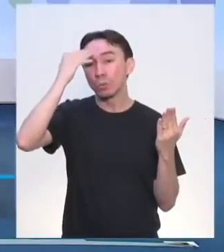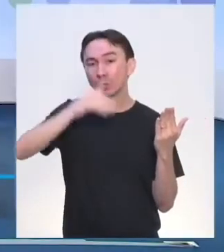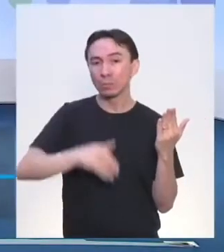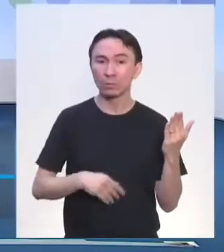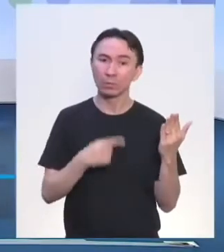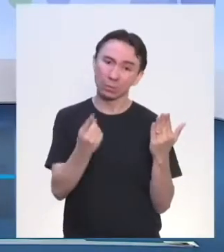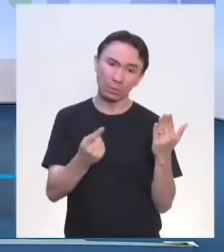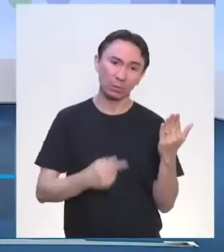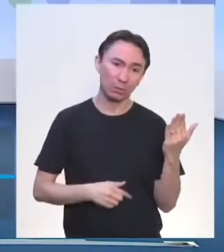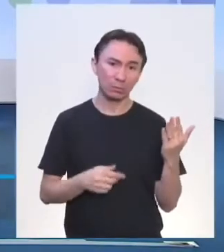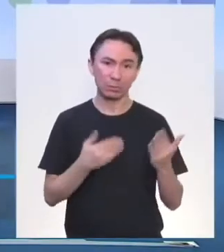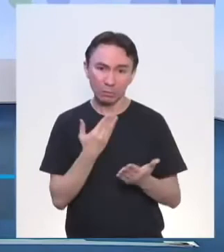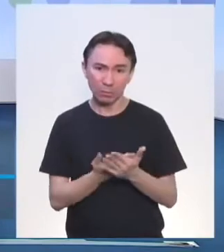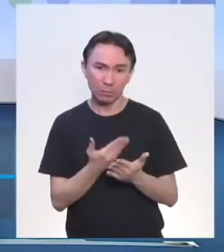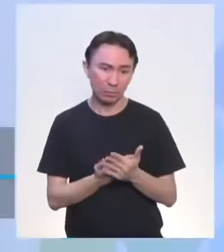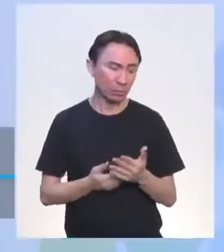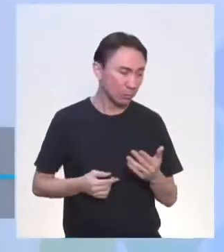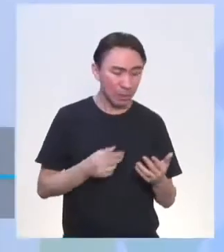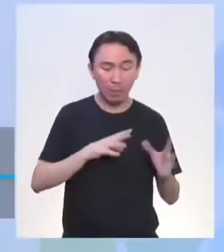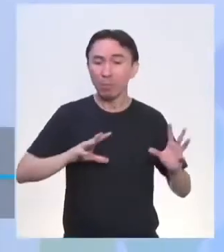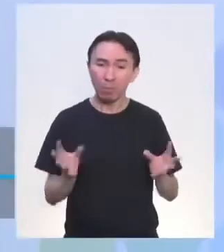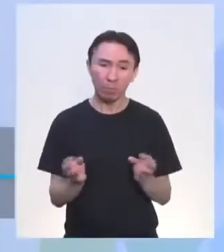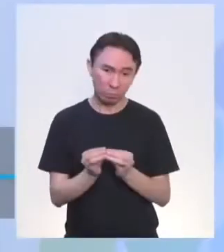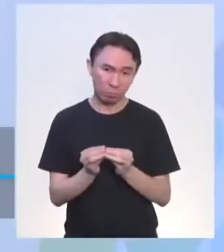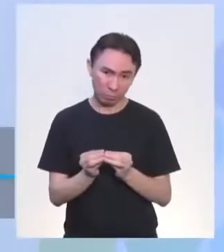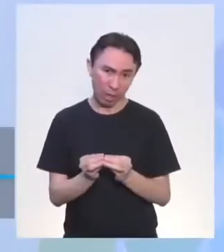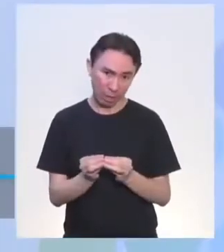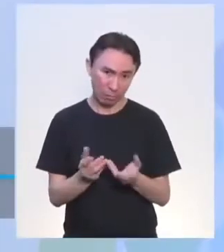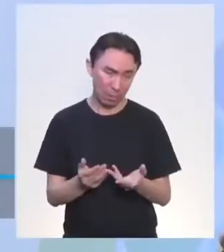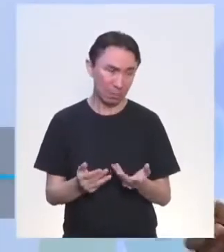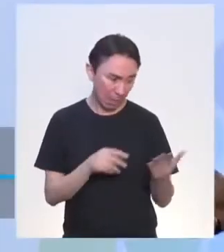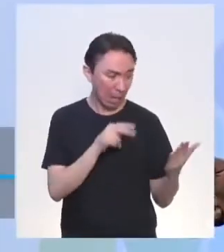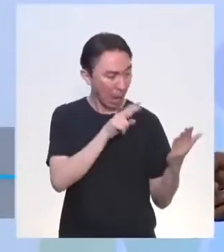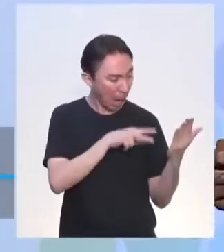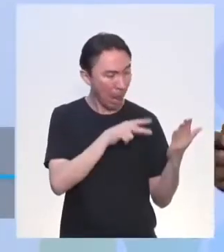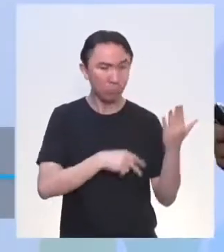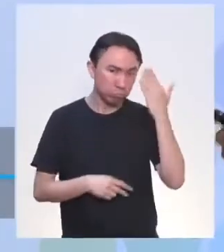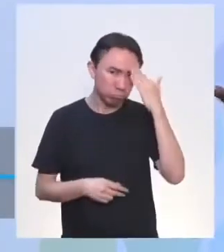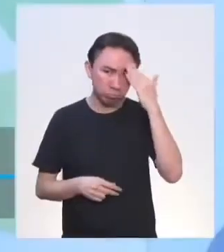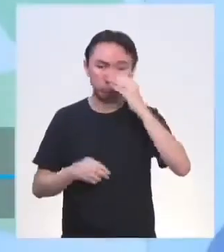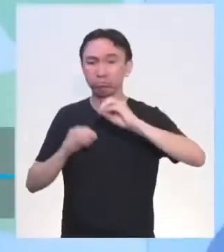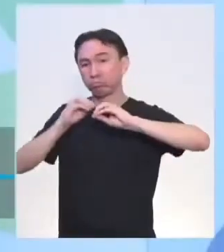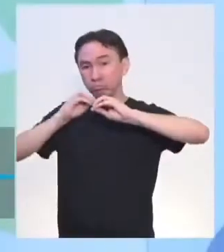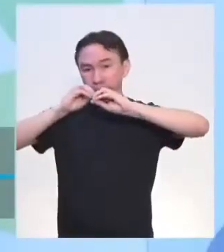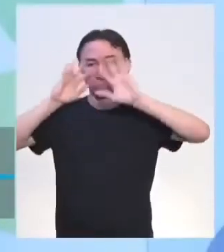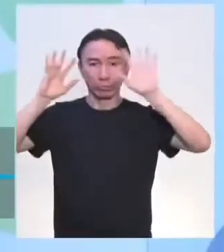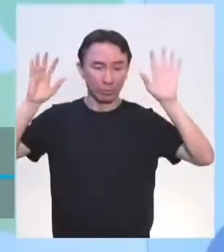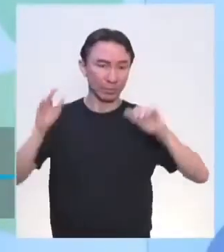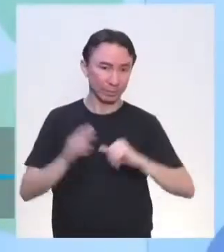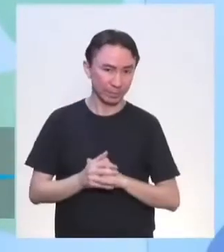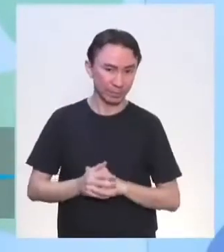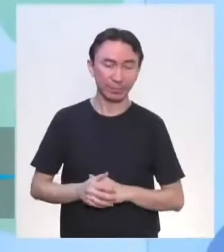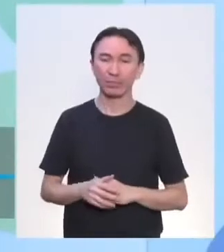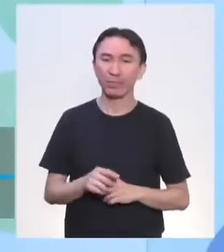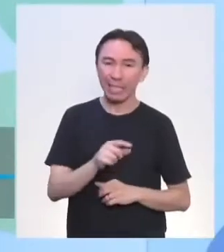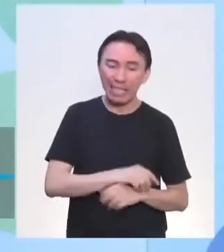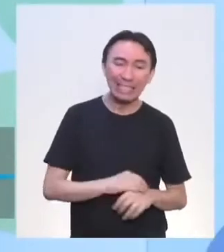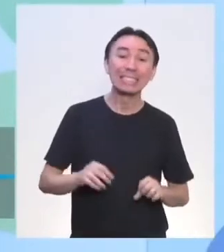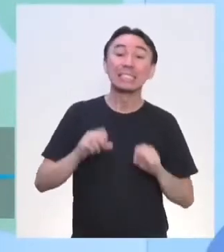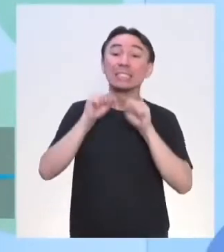esse resumo, então significa que você compreendeu o conteúdo, né? Já é uma estratégia também. Eu acho que, assim, como seminário, o resumo é um